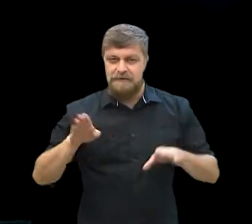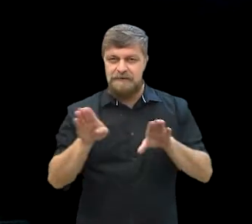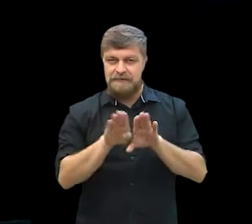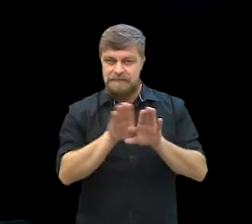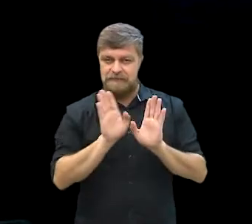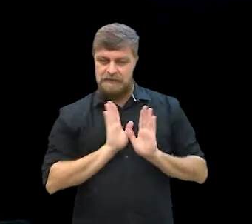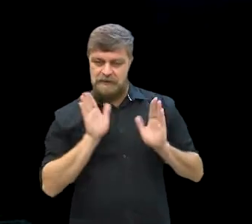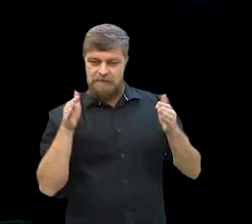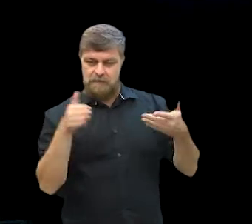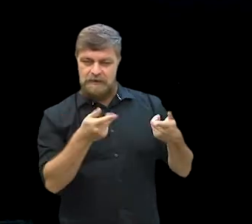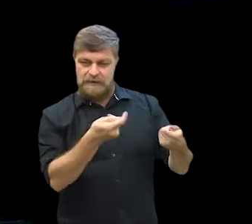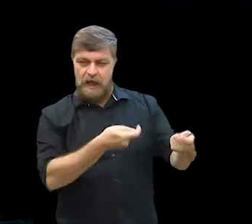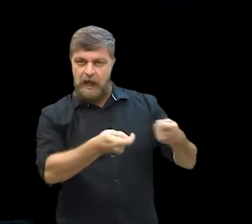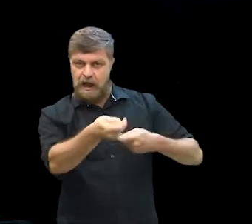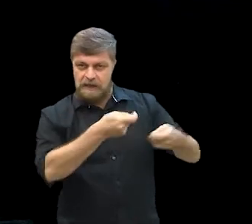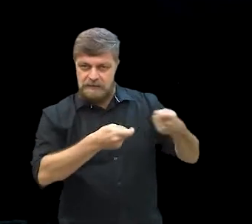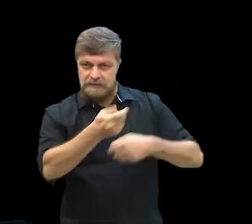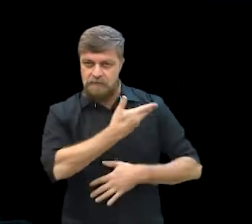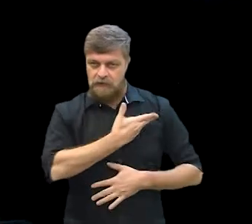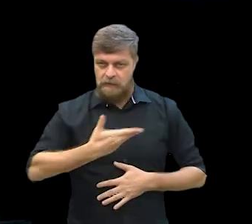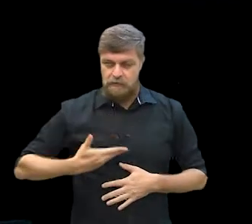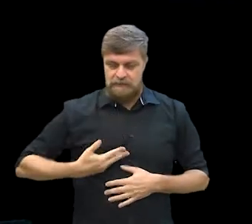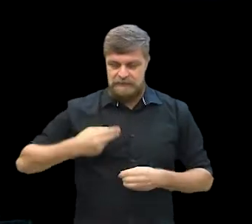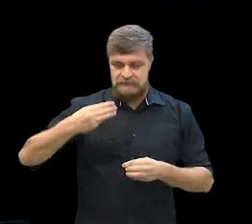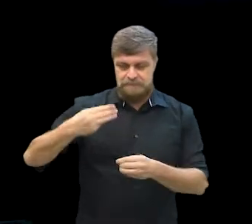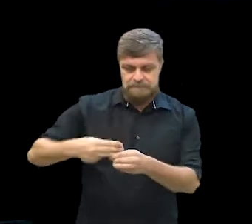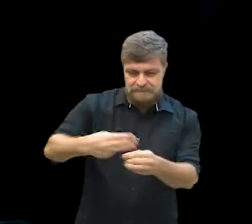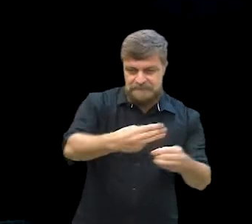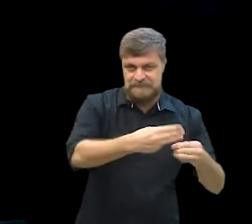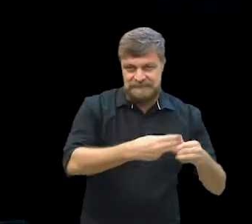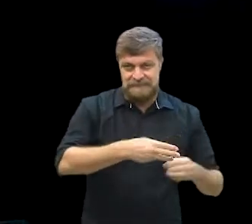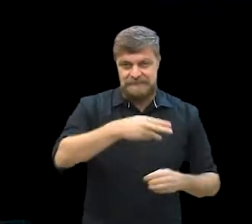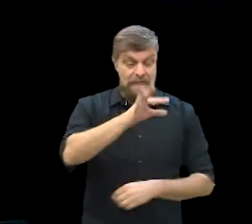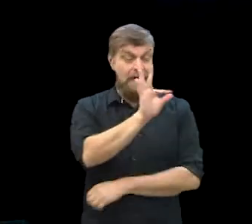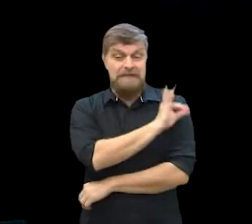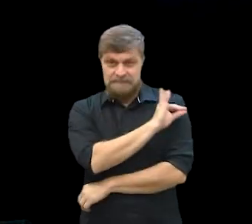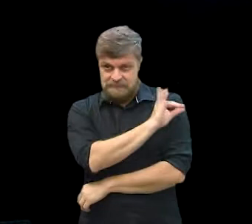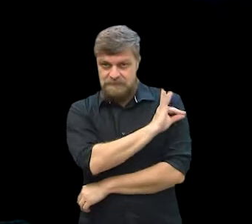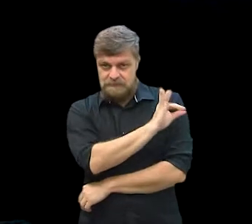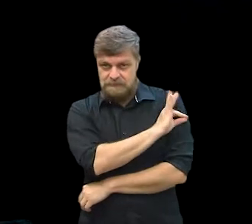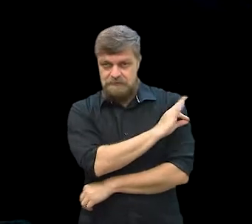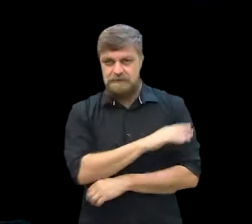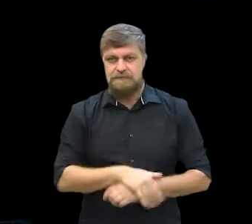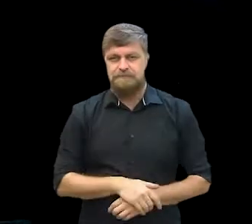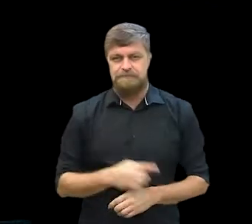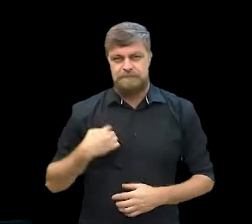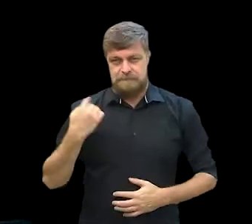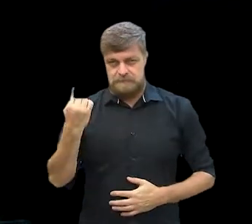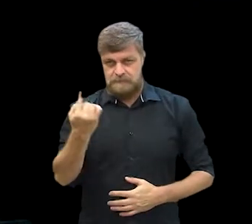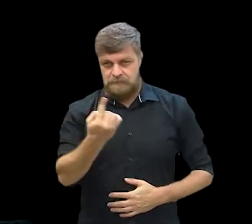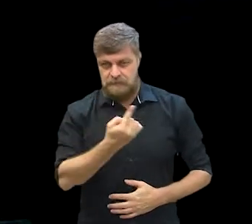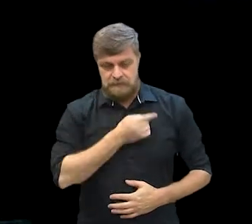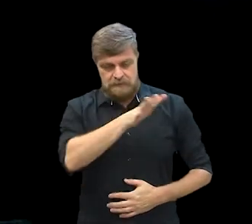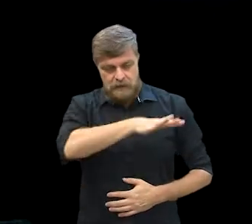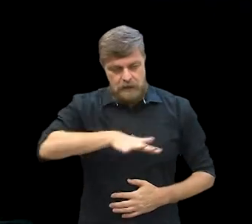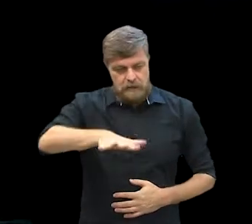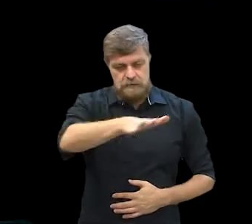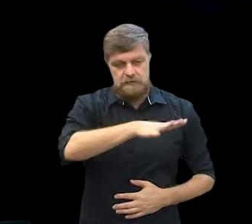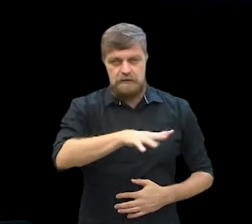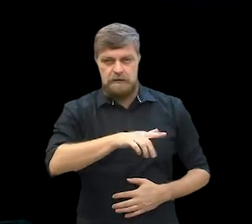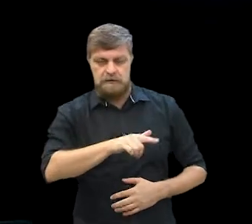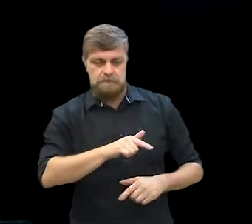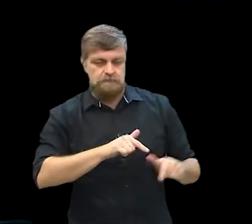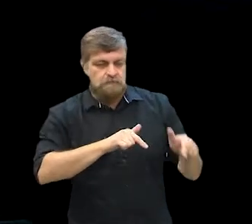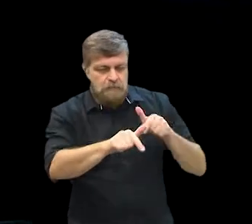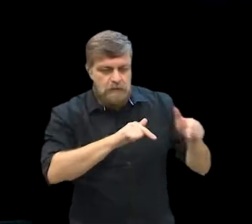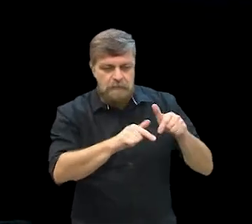né, mais voltado para a administração pública municipal, né, as prefeituras, no caso. E aí fomos para o mercado